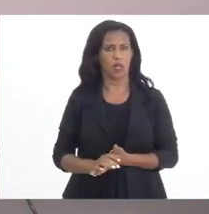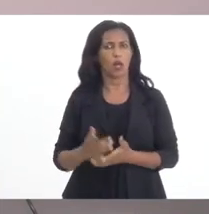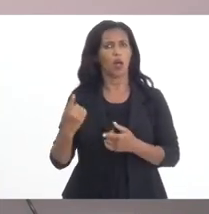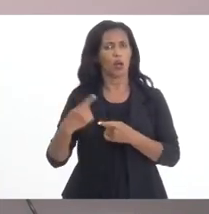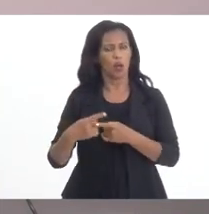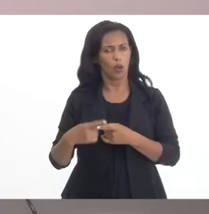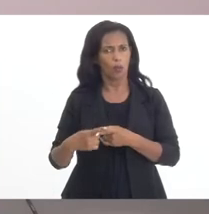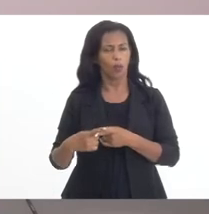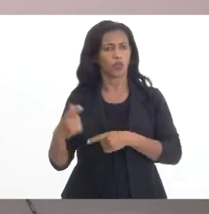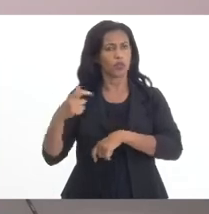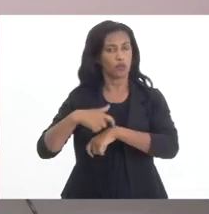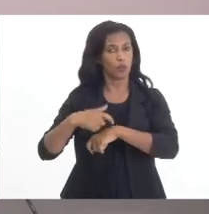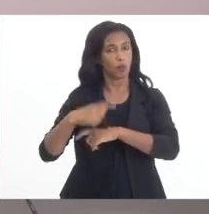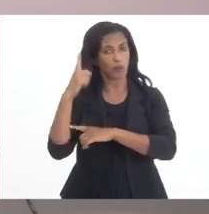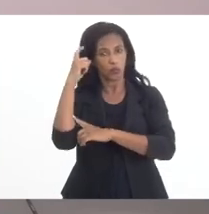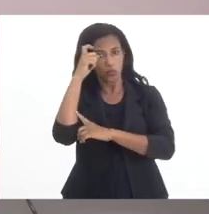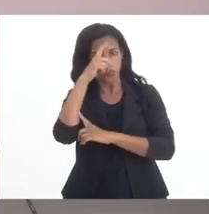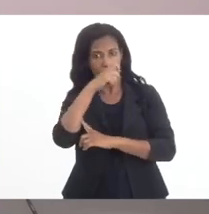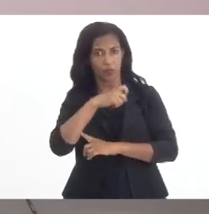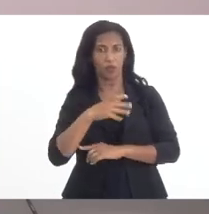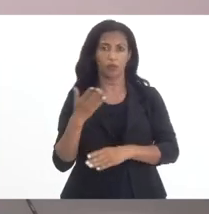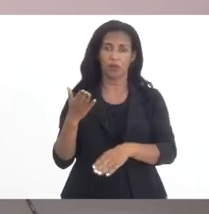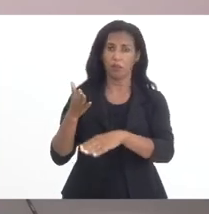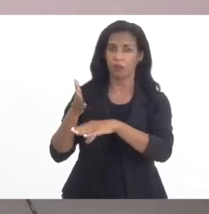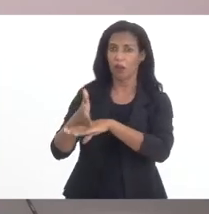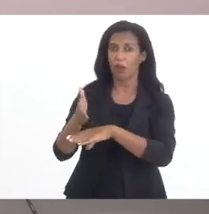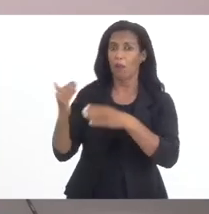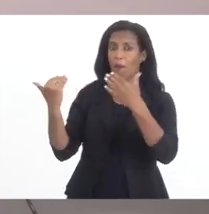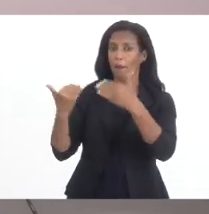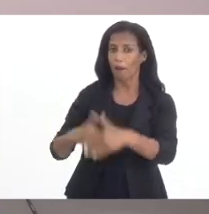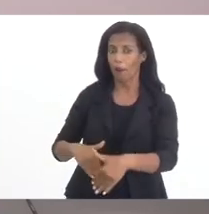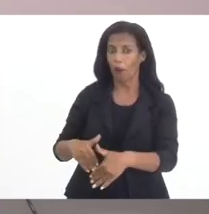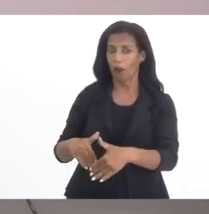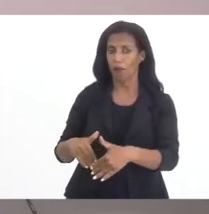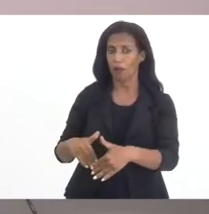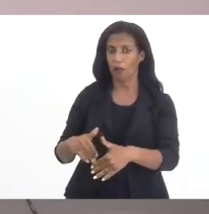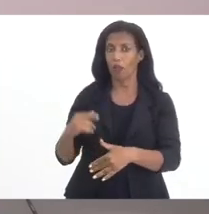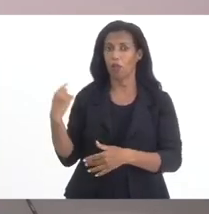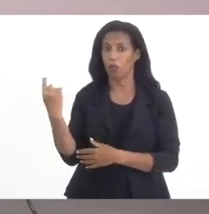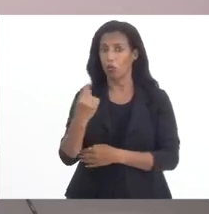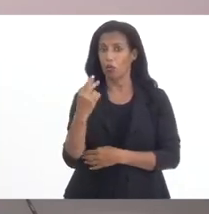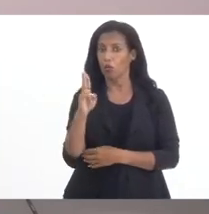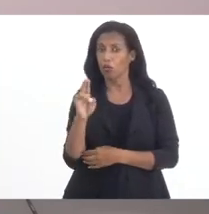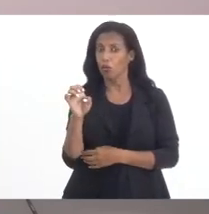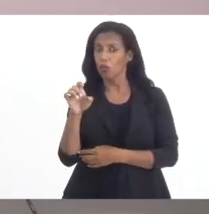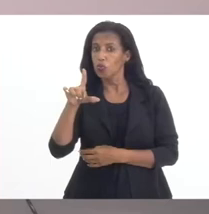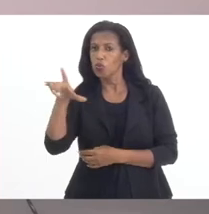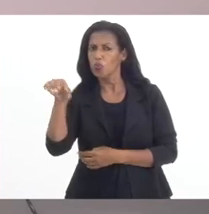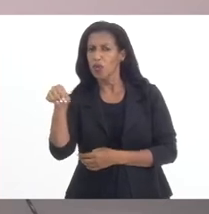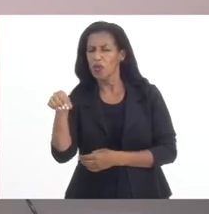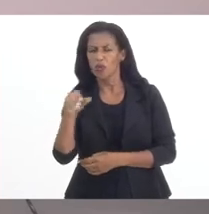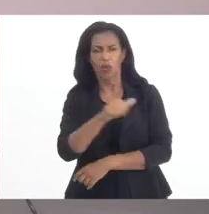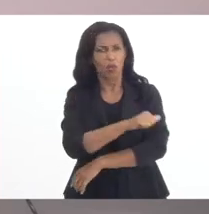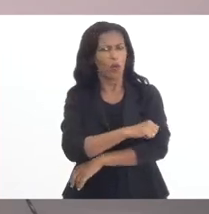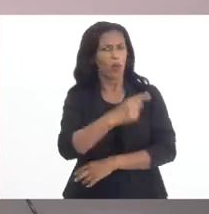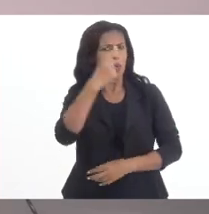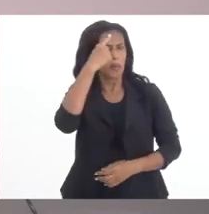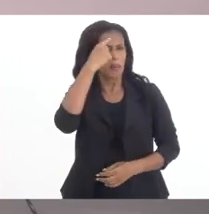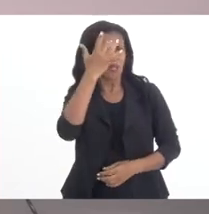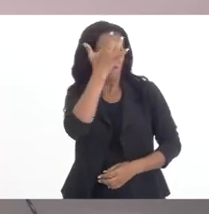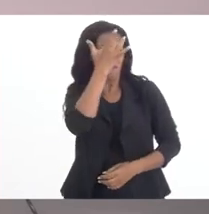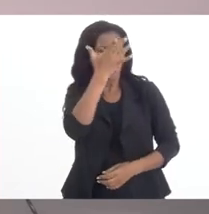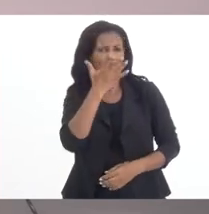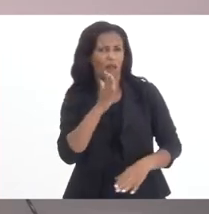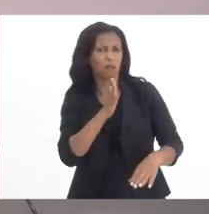ESO, fizeram prova para a Universidade da Zona Oeste. Nós somos o ESO. E aquele aluno que pensar que vai ser mais